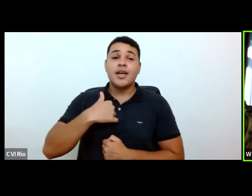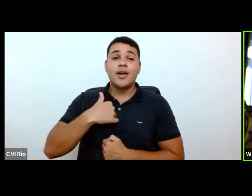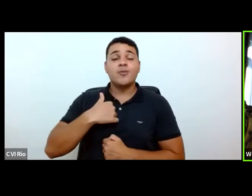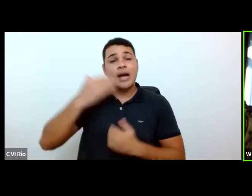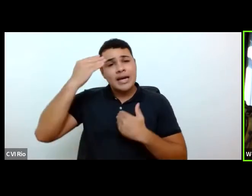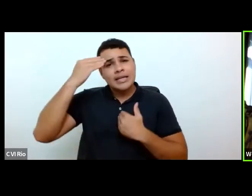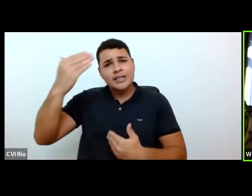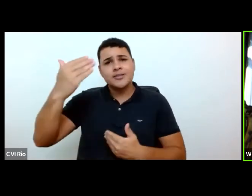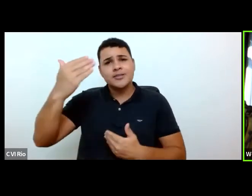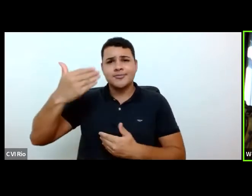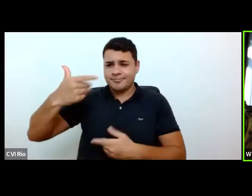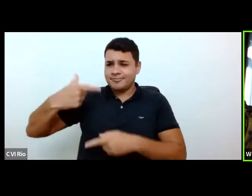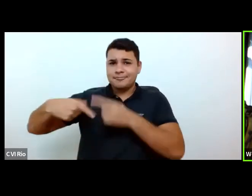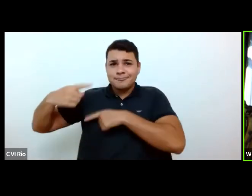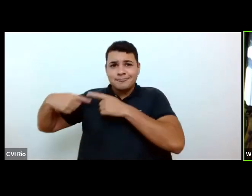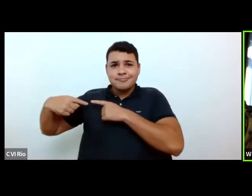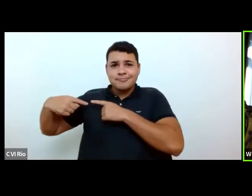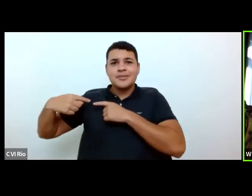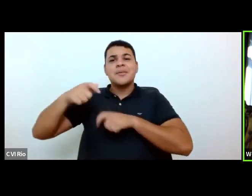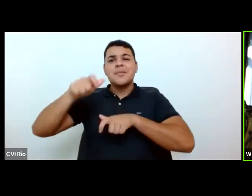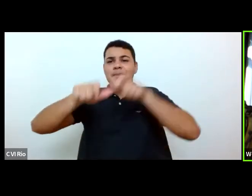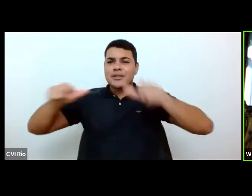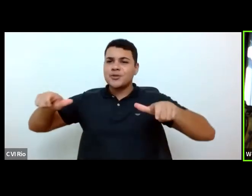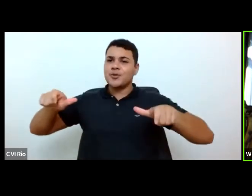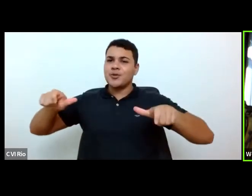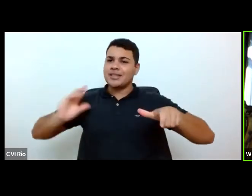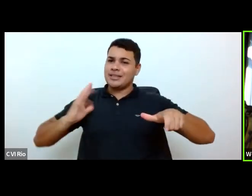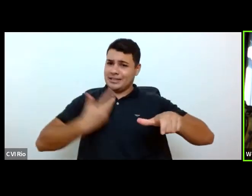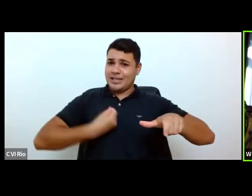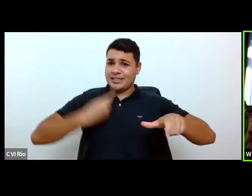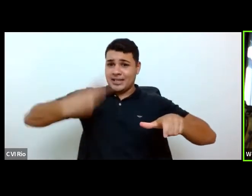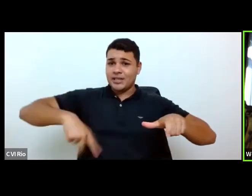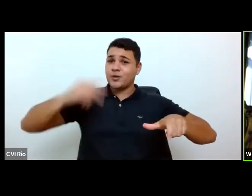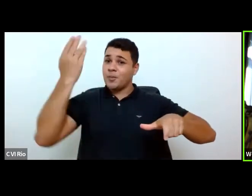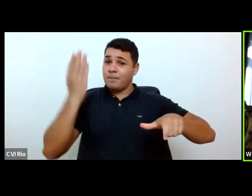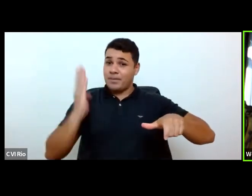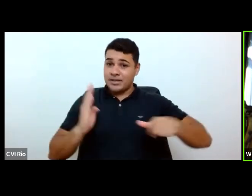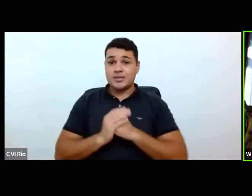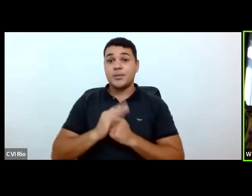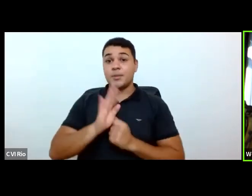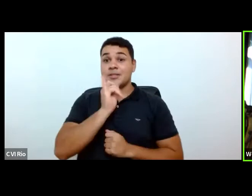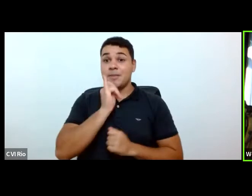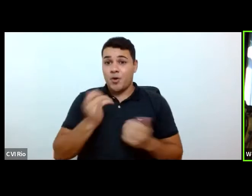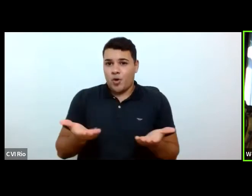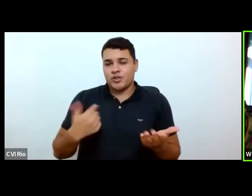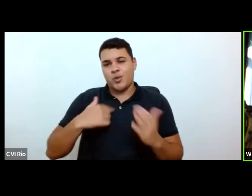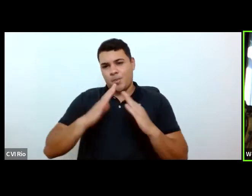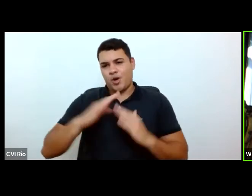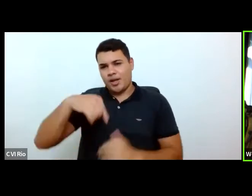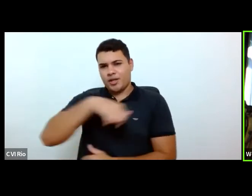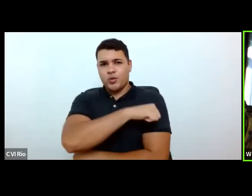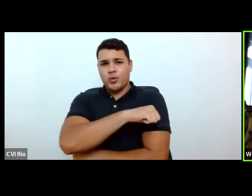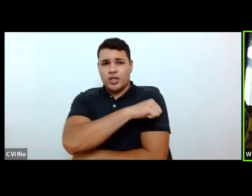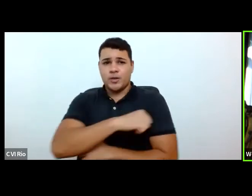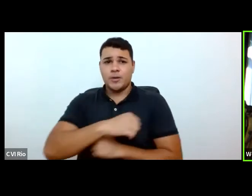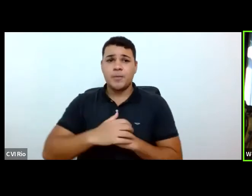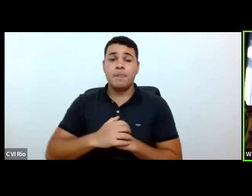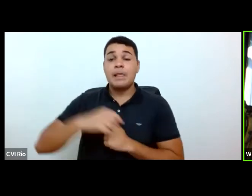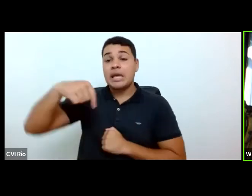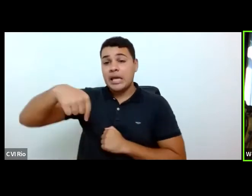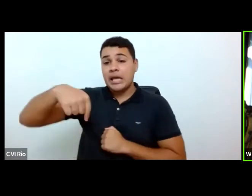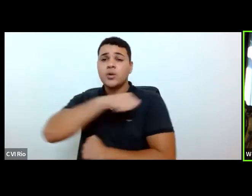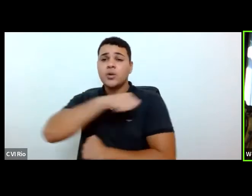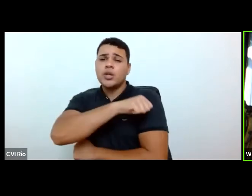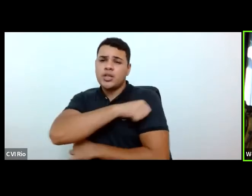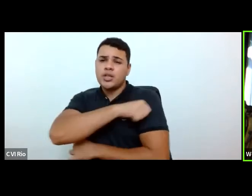travestis transexuais brasileiras, principalmente por hoje eu morar na cidade do Rio, né? E a cidade do Rio tem um simbolismo muito forte,